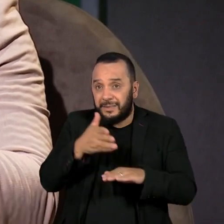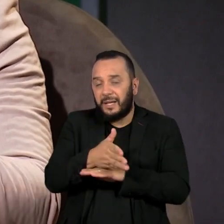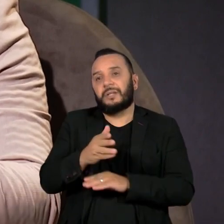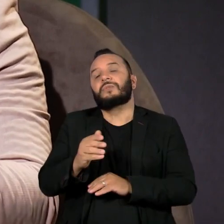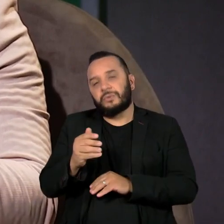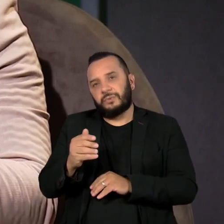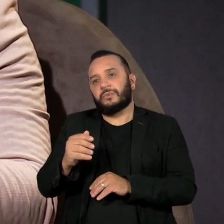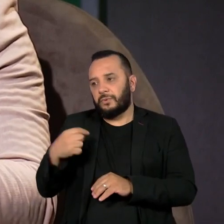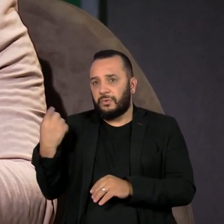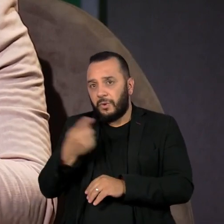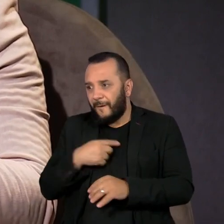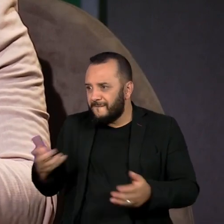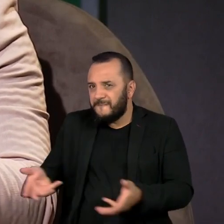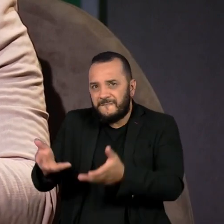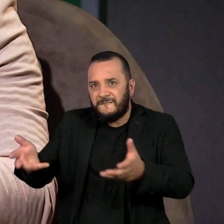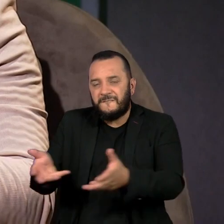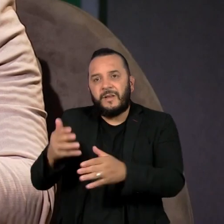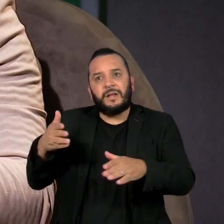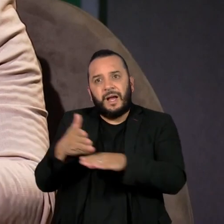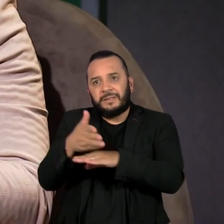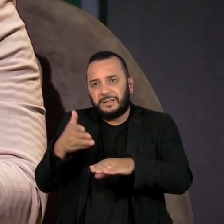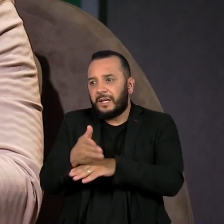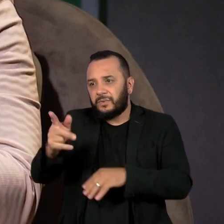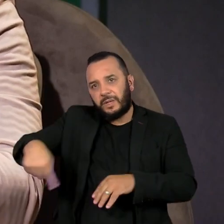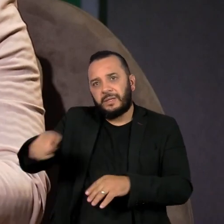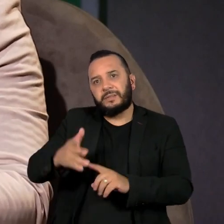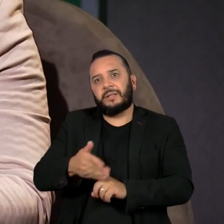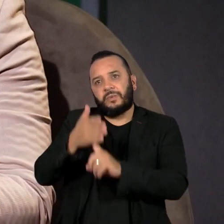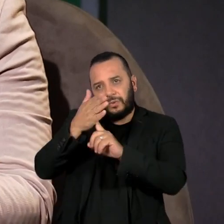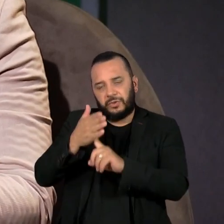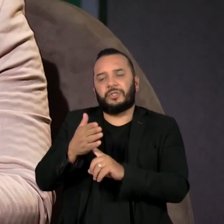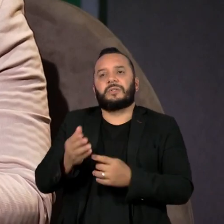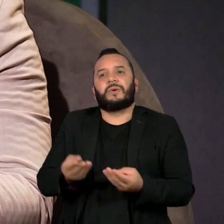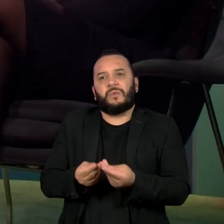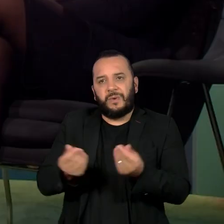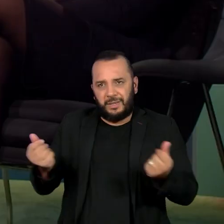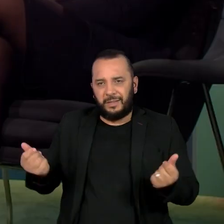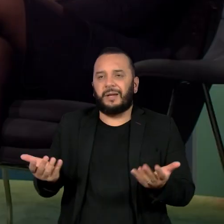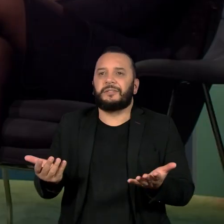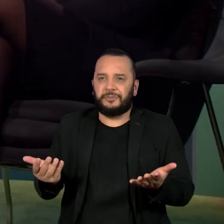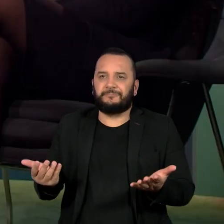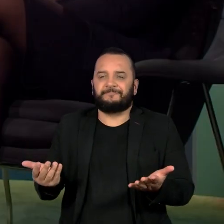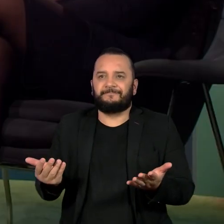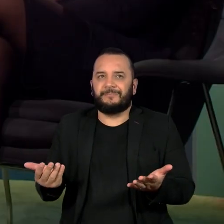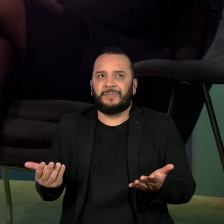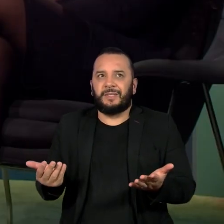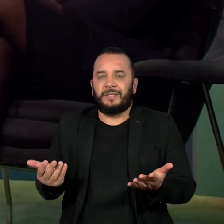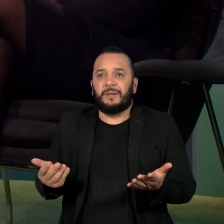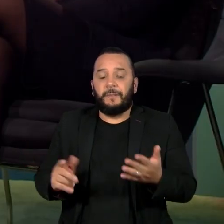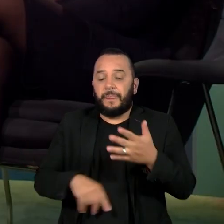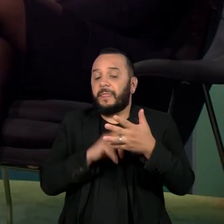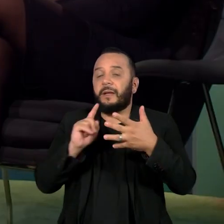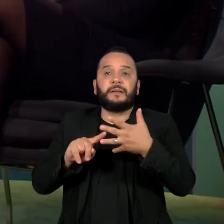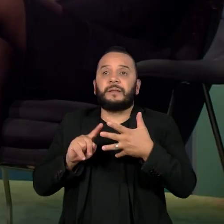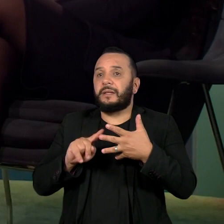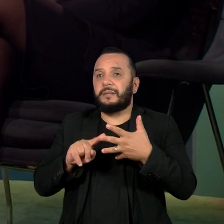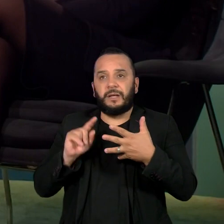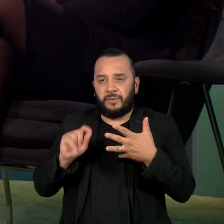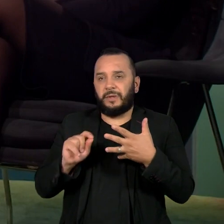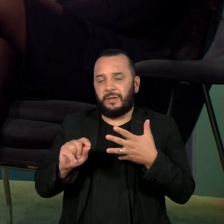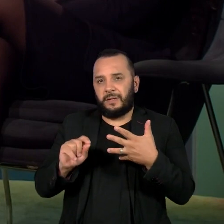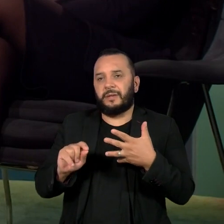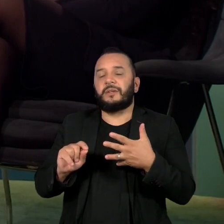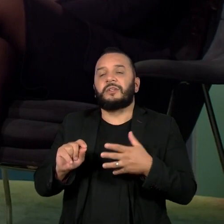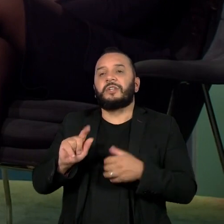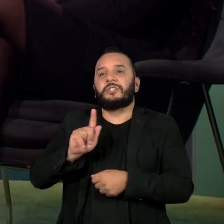do acesso que as pessoas têm à tecnologia de qualidade e as ferramentas também. Isso garantido, a gente vai para o terceiro ponto, que é a gestão